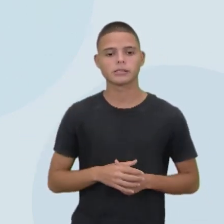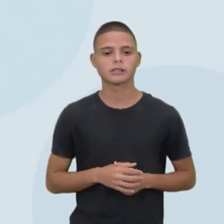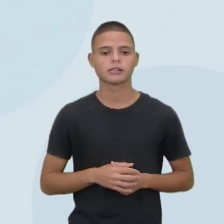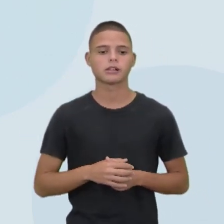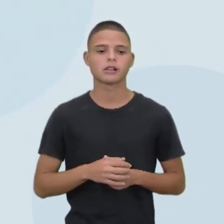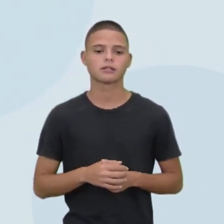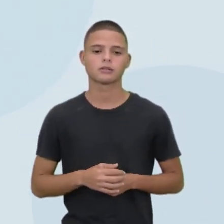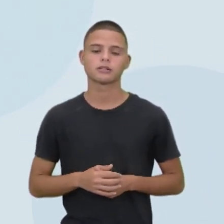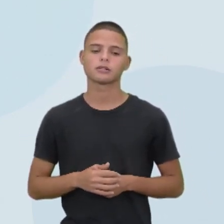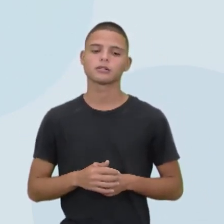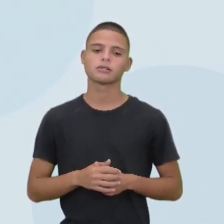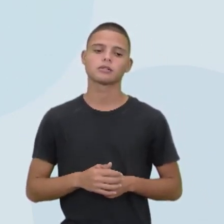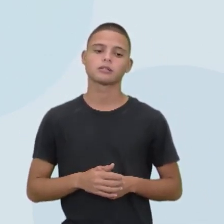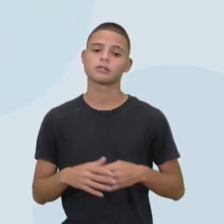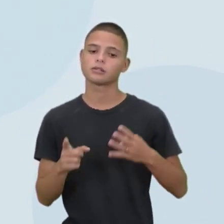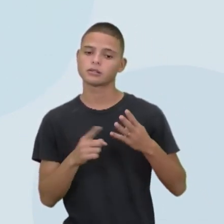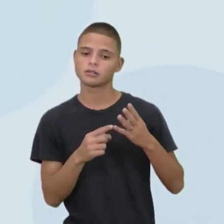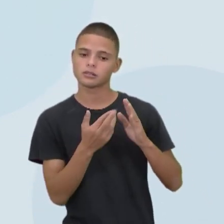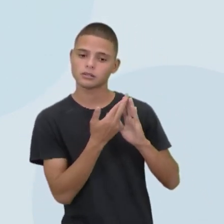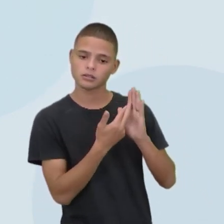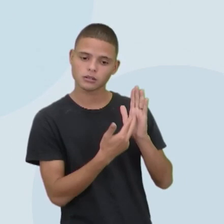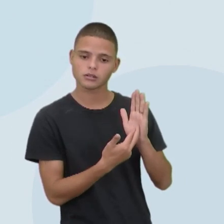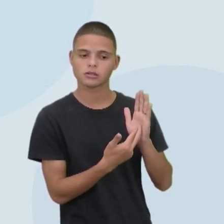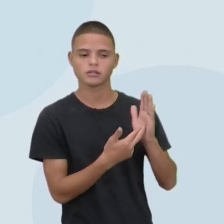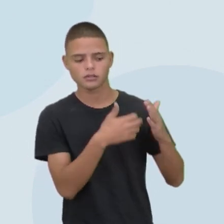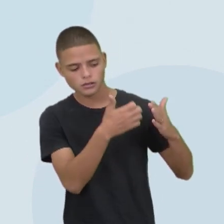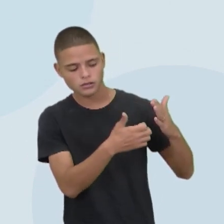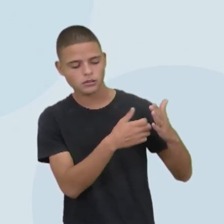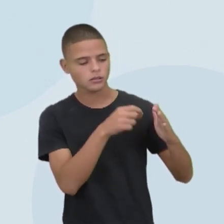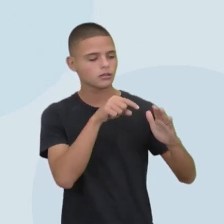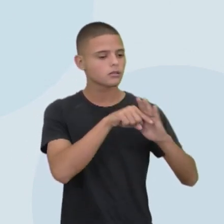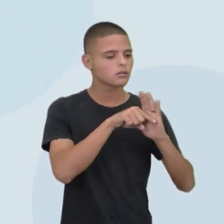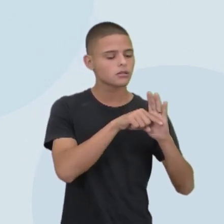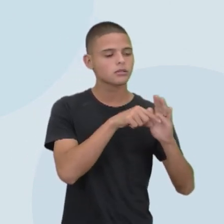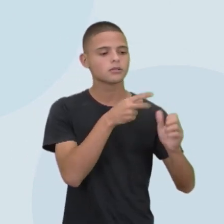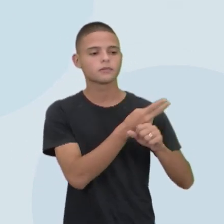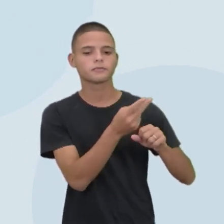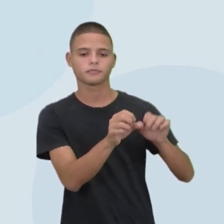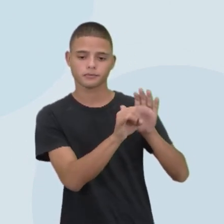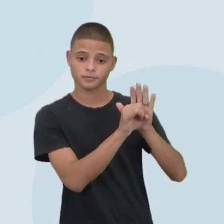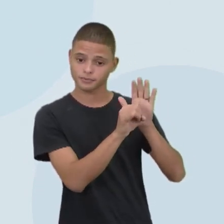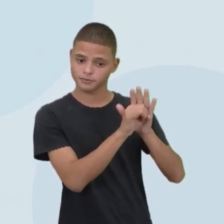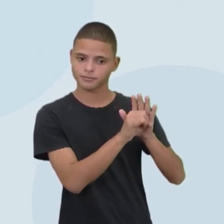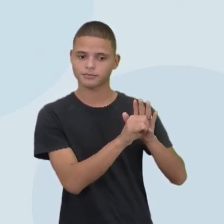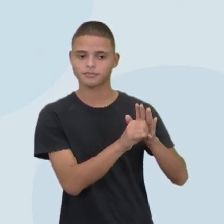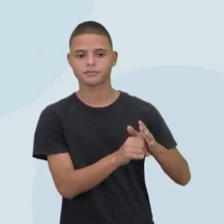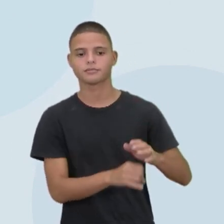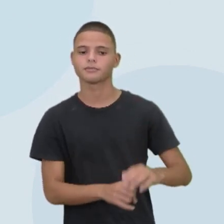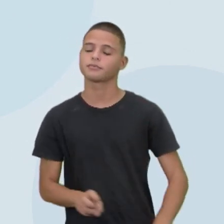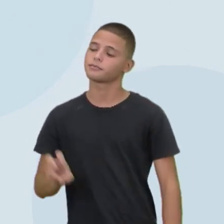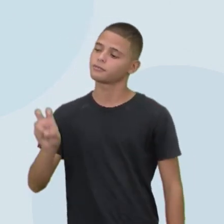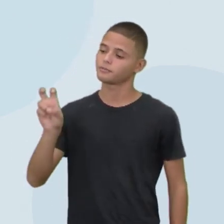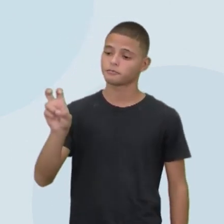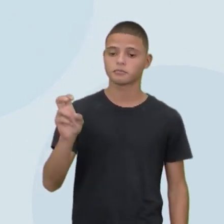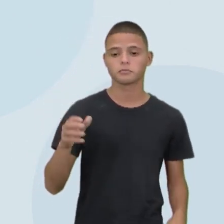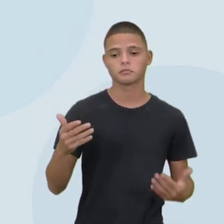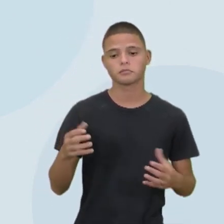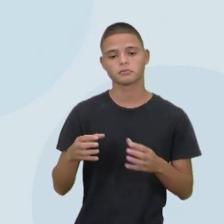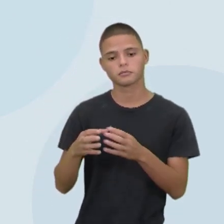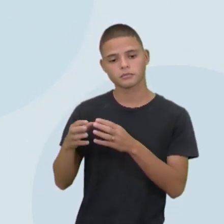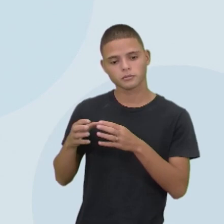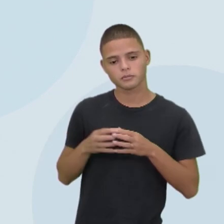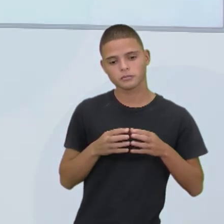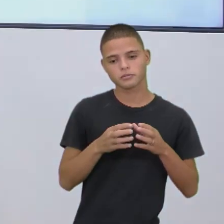observação mesmo. Pelos registros institucionais, vou buscar documentos, tá? Para obter essas informações, ou por